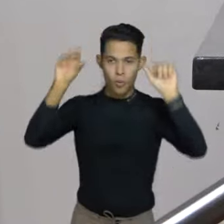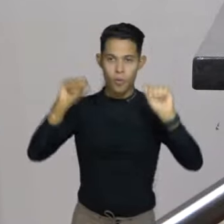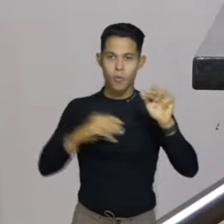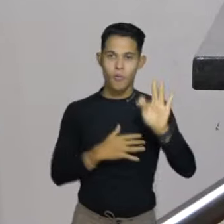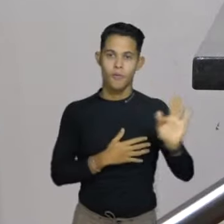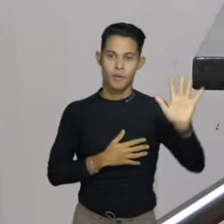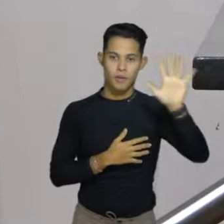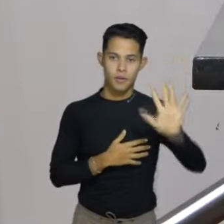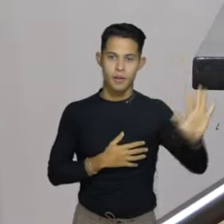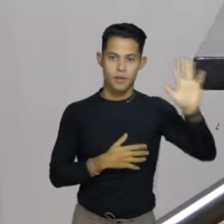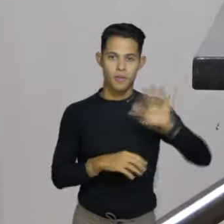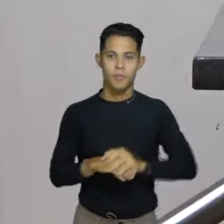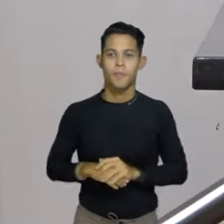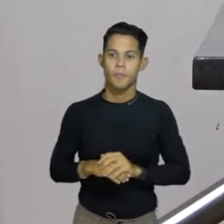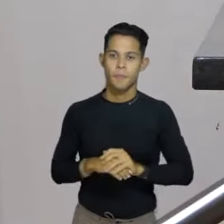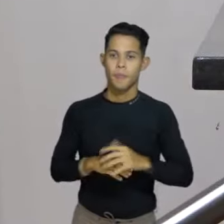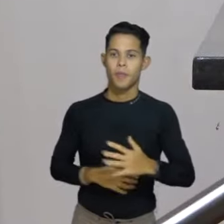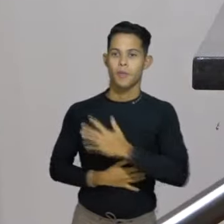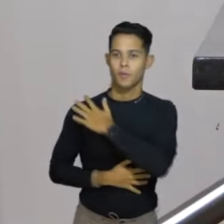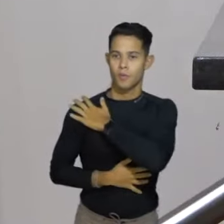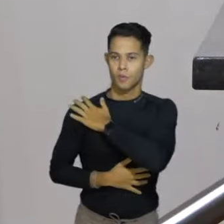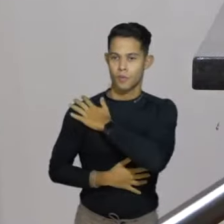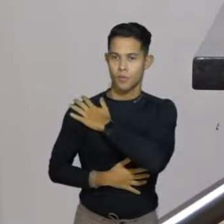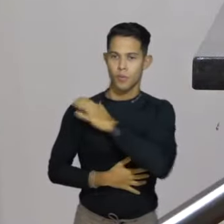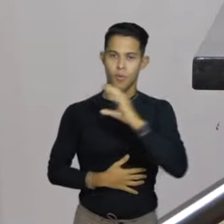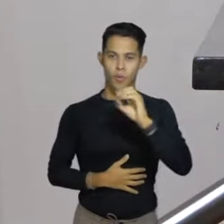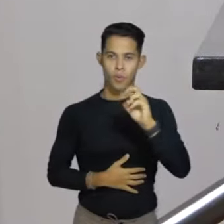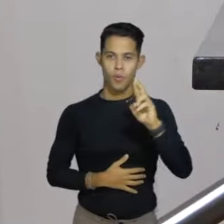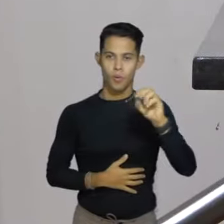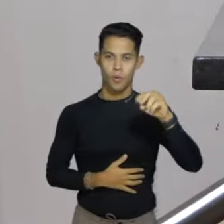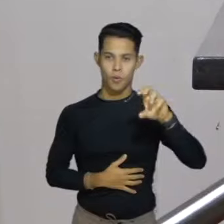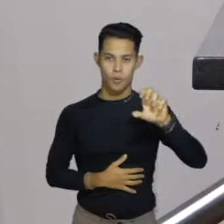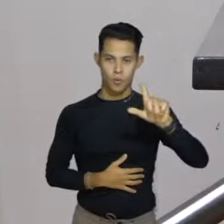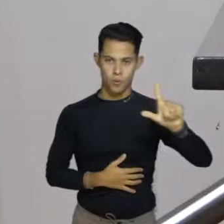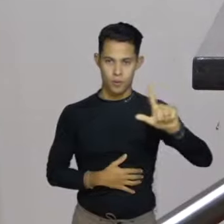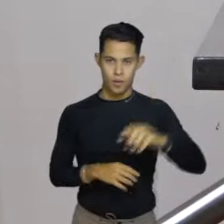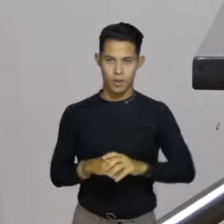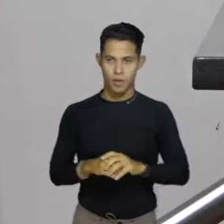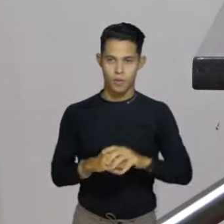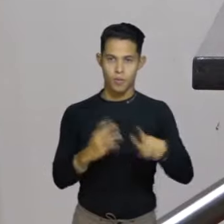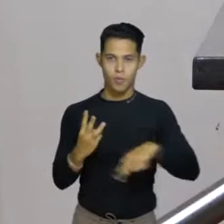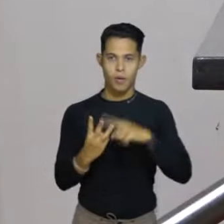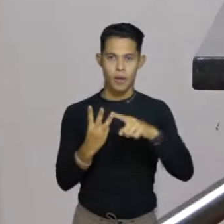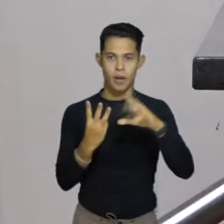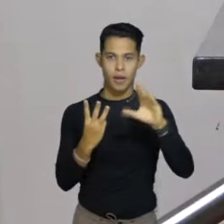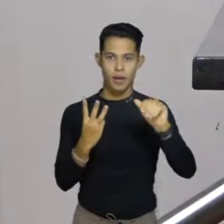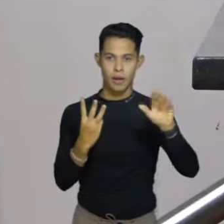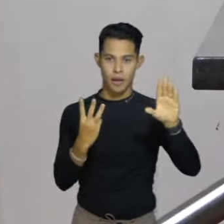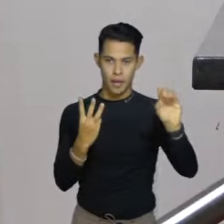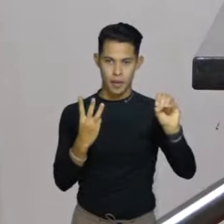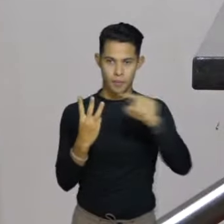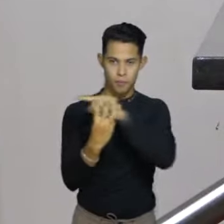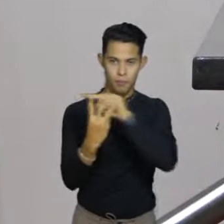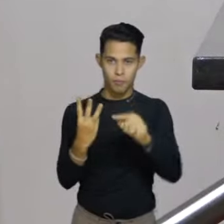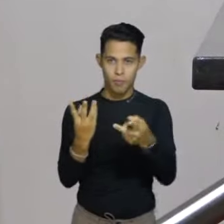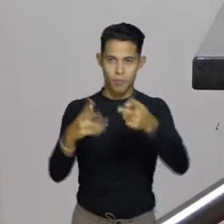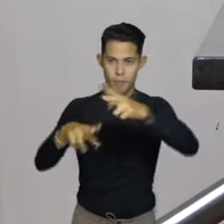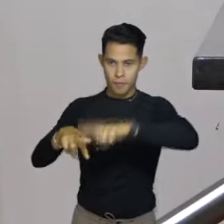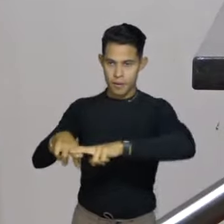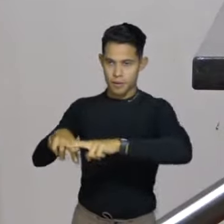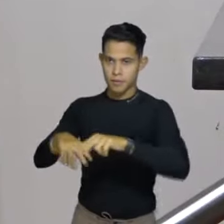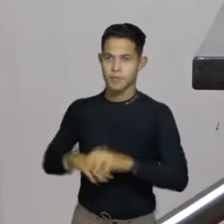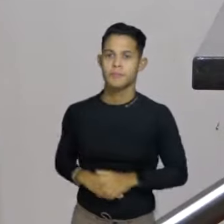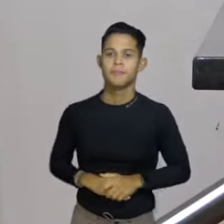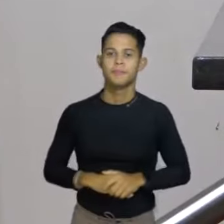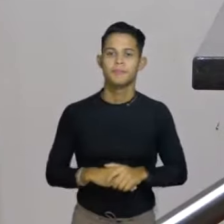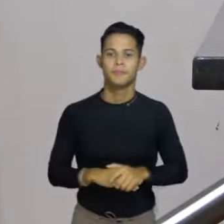o soldado e o Coronel estão presos e o STF funcionando diz Morais E aí Presidente